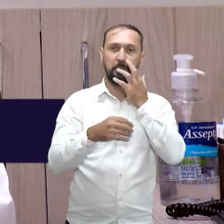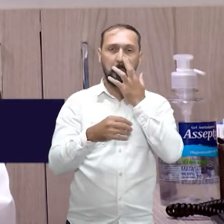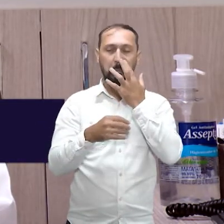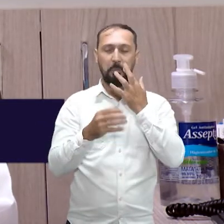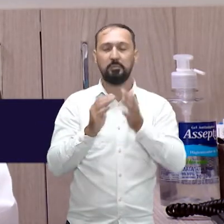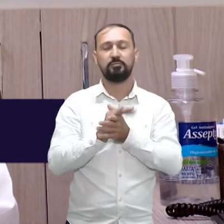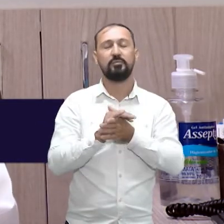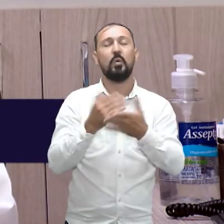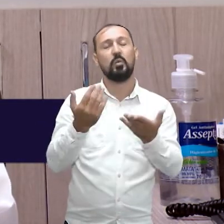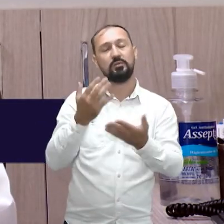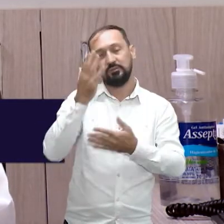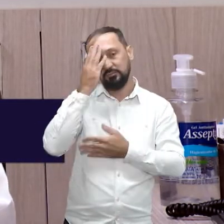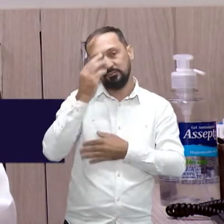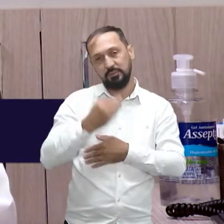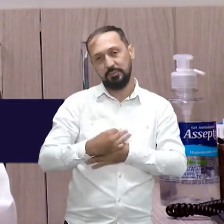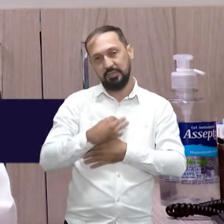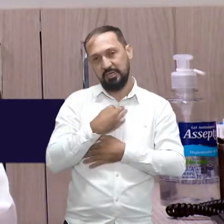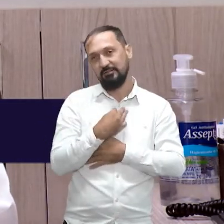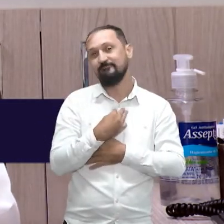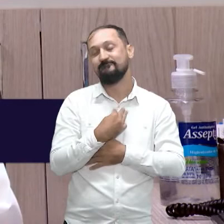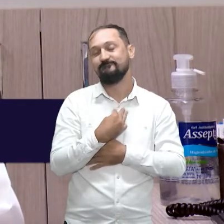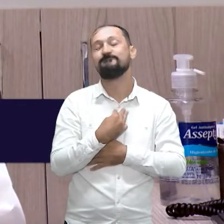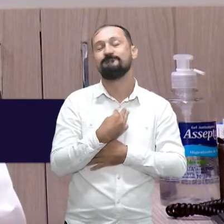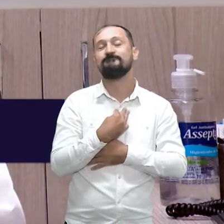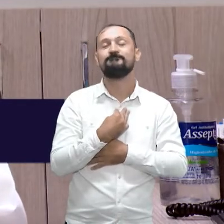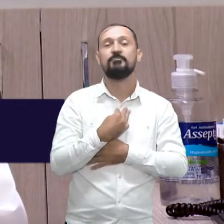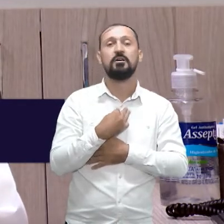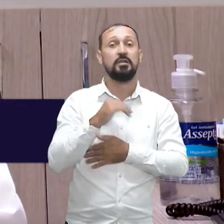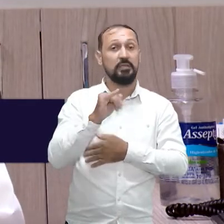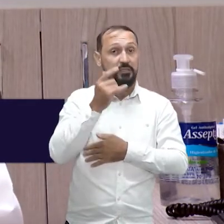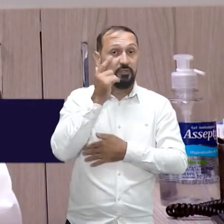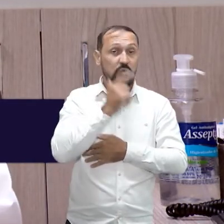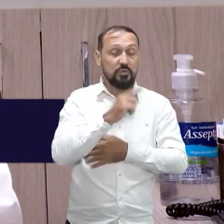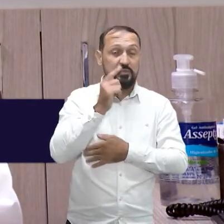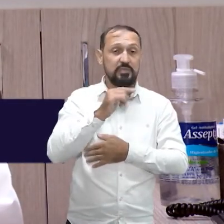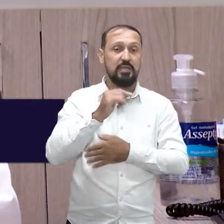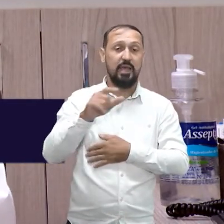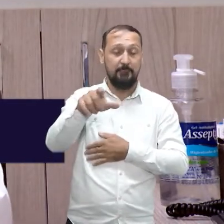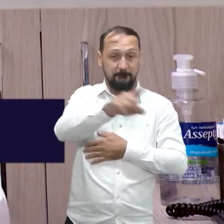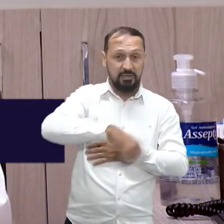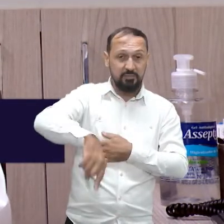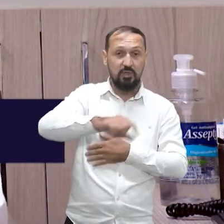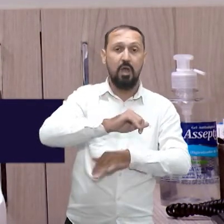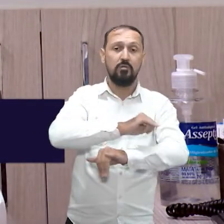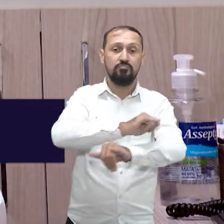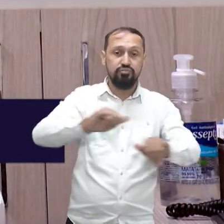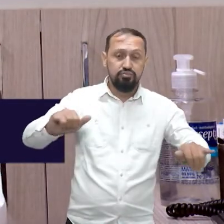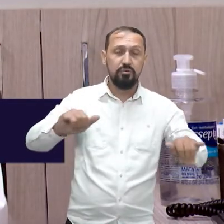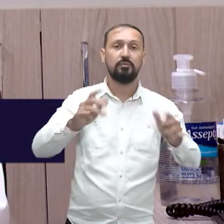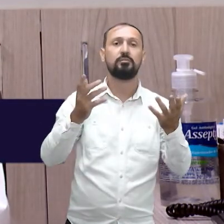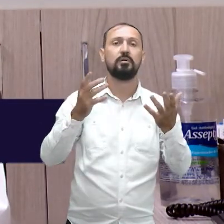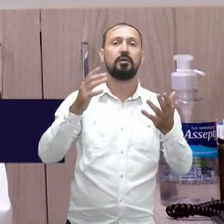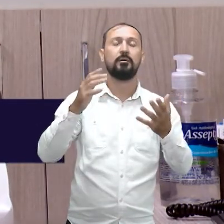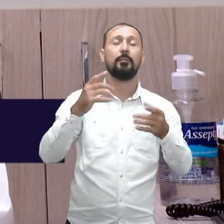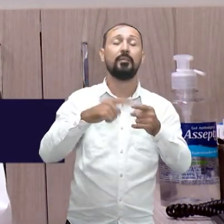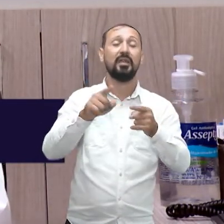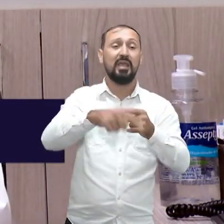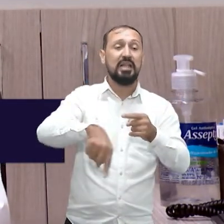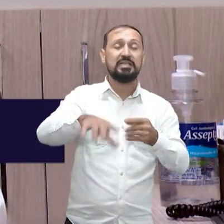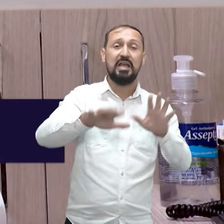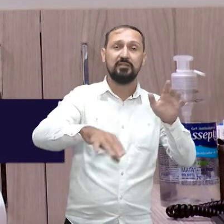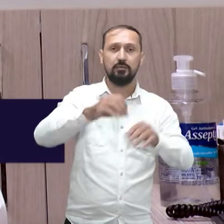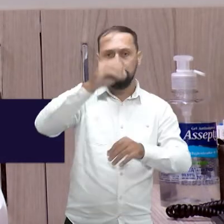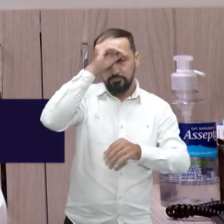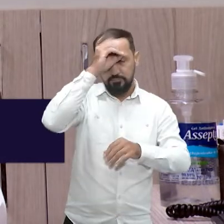é complementar. Então, Picarelli, a gente sabe que se a gente consegue levar a informação até as pessoas, e